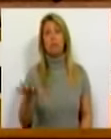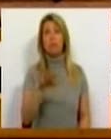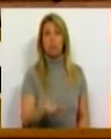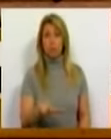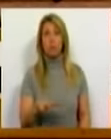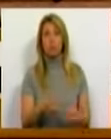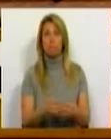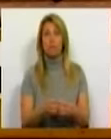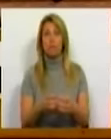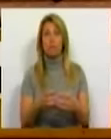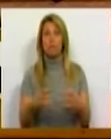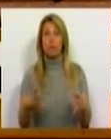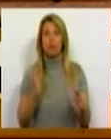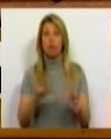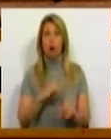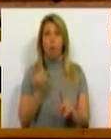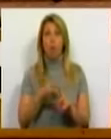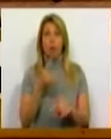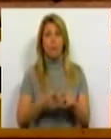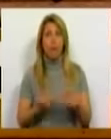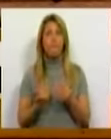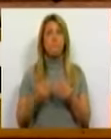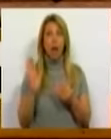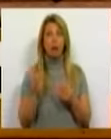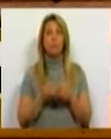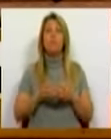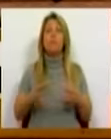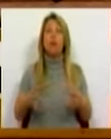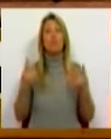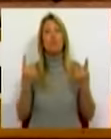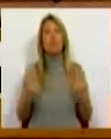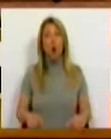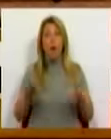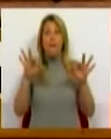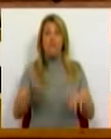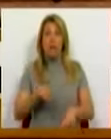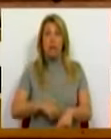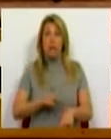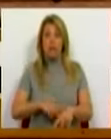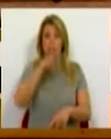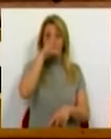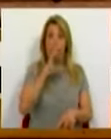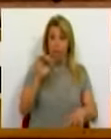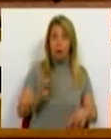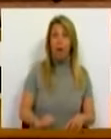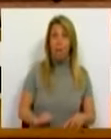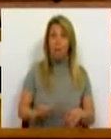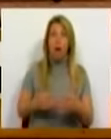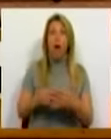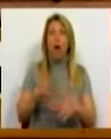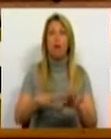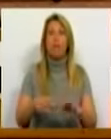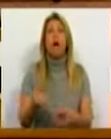se avolumava há mais de um ano e meio. Só reagiu no final da legislatura e sem